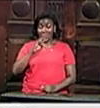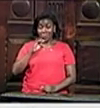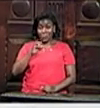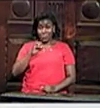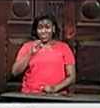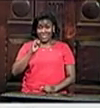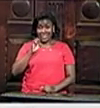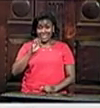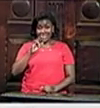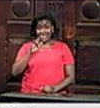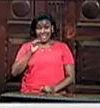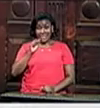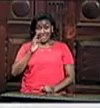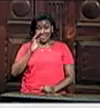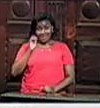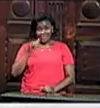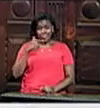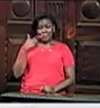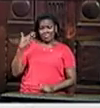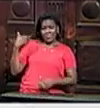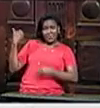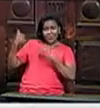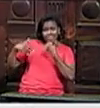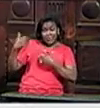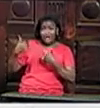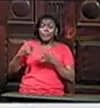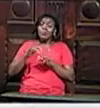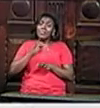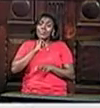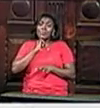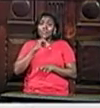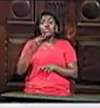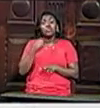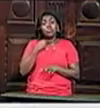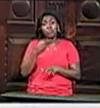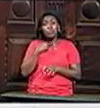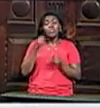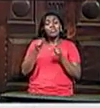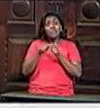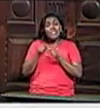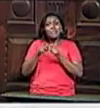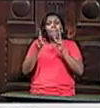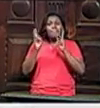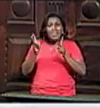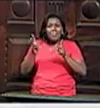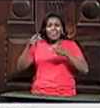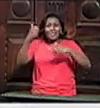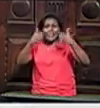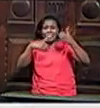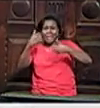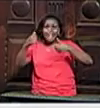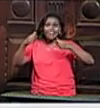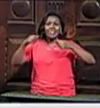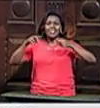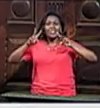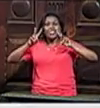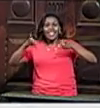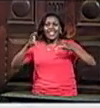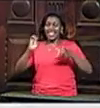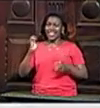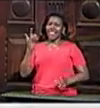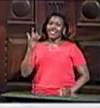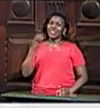pouco expediente final mas infelizmente não posso fazer o mesmo tipo de menção ao é ex-deputado